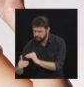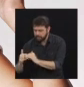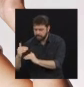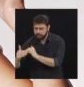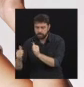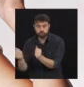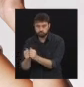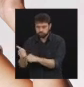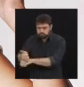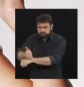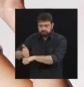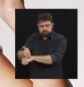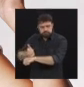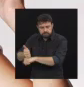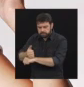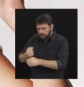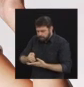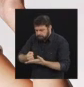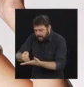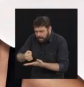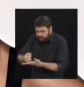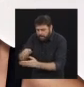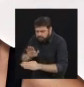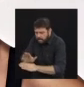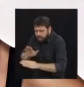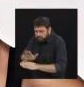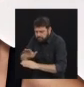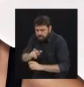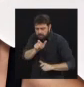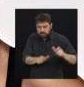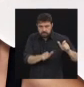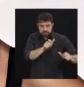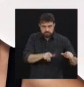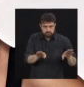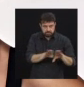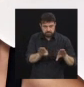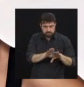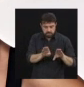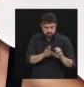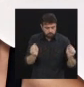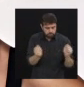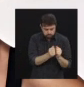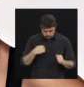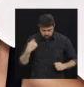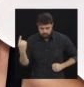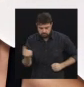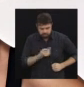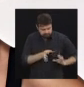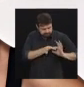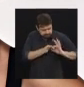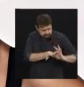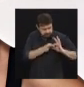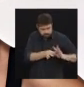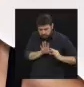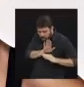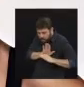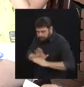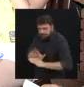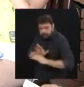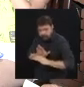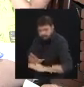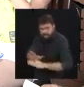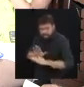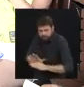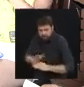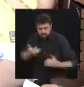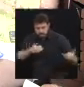com a ajuda dos profissionais, né, que a atenderam, com a ajuda das pessoas que estavam ao nosso lado, né, nos ajudando